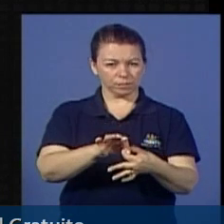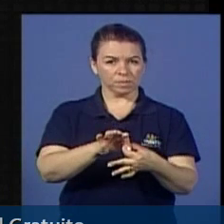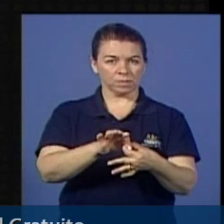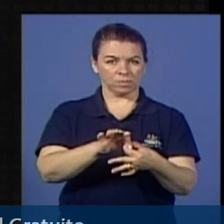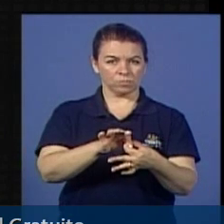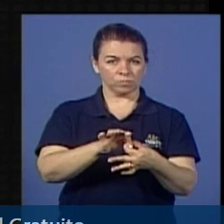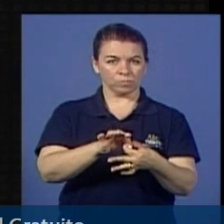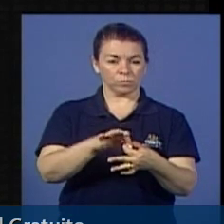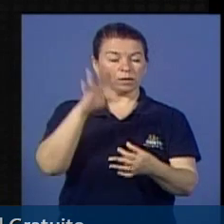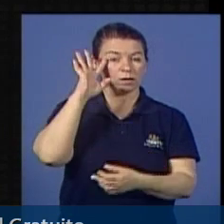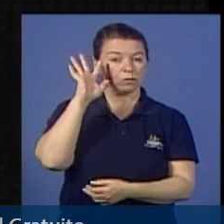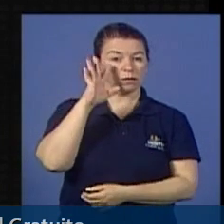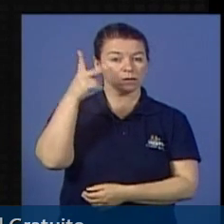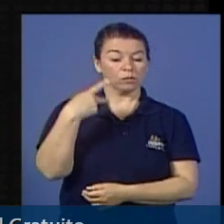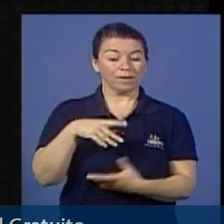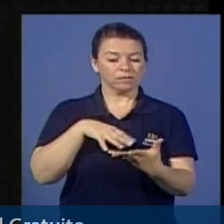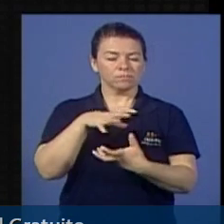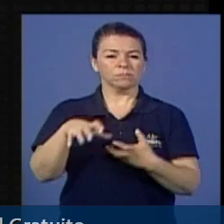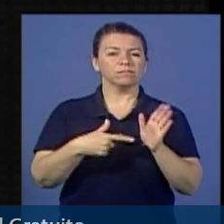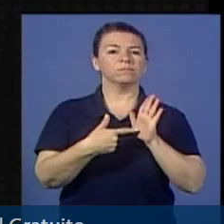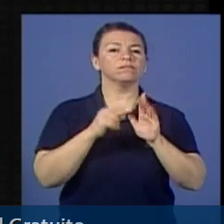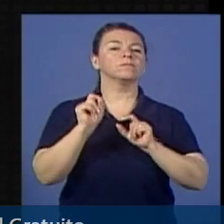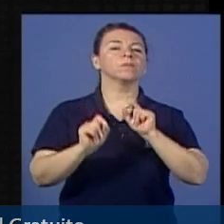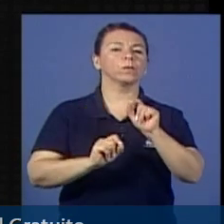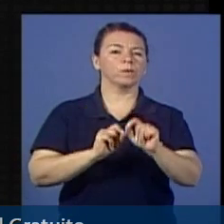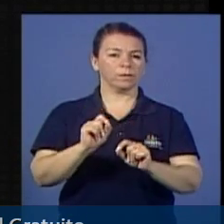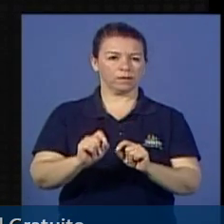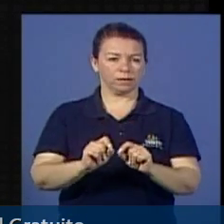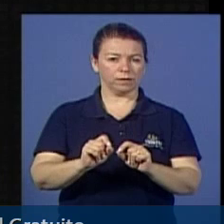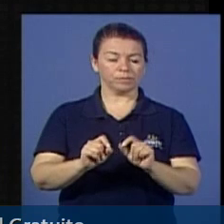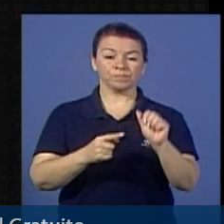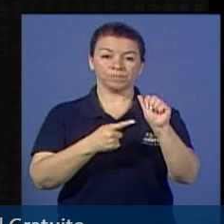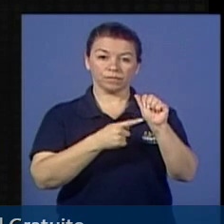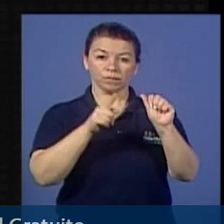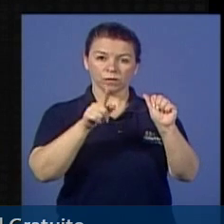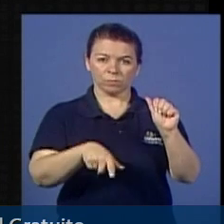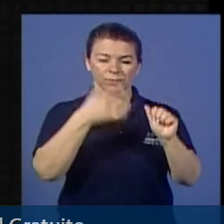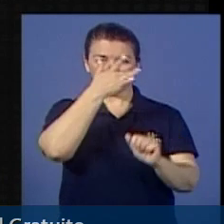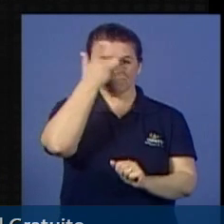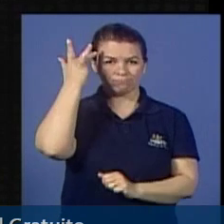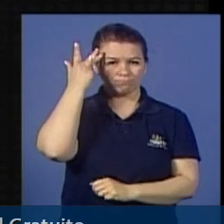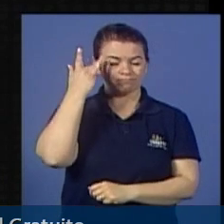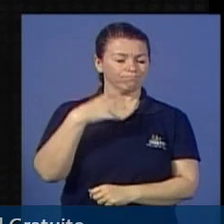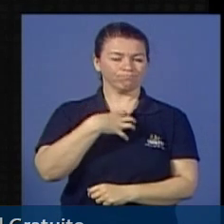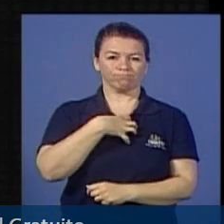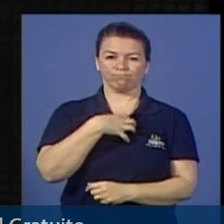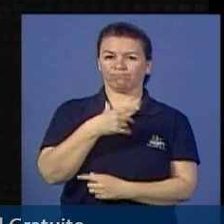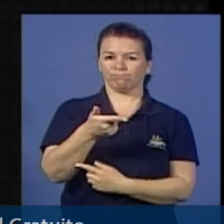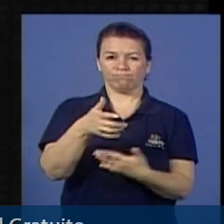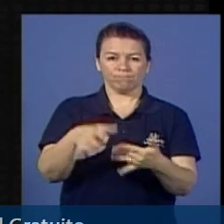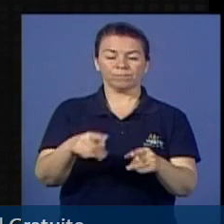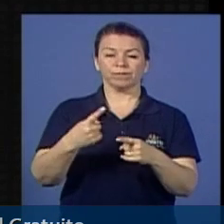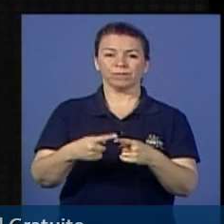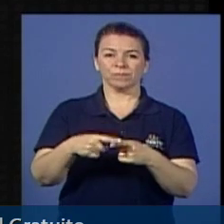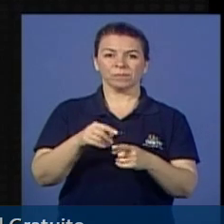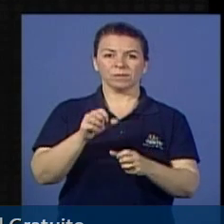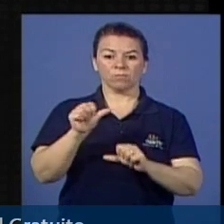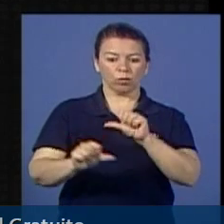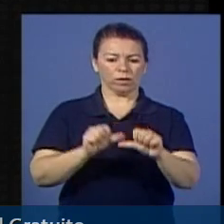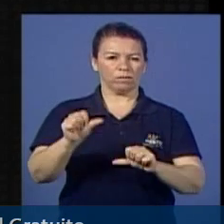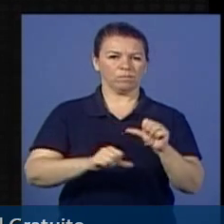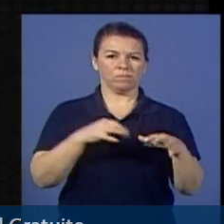época. Essa revolta revela. Vamos lá. A insatisfação da população com os benefícios de uma modernização